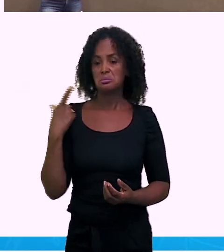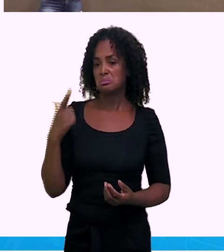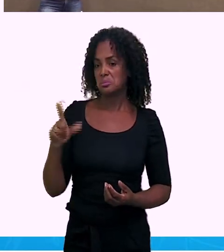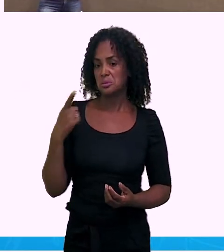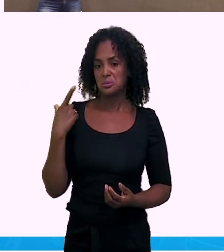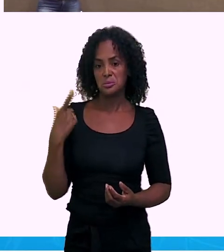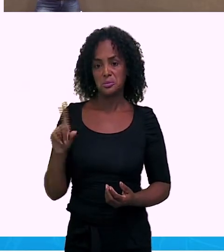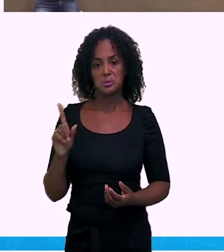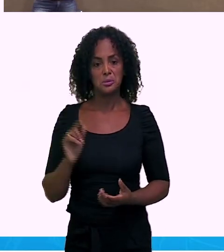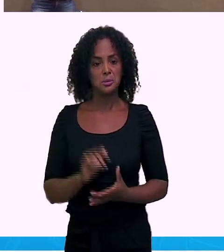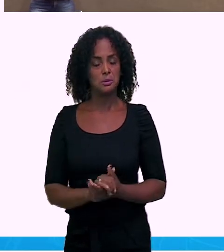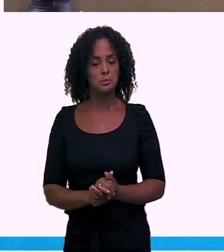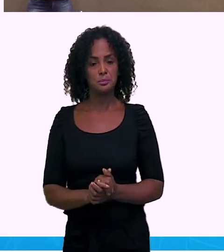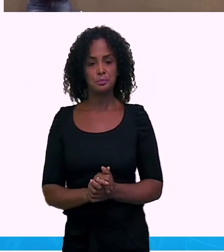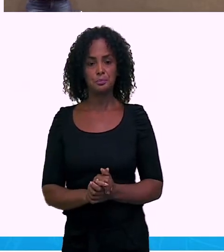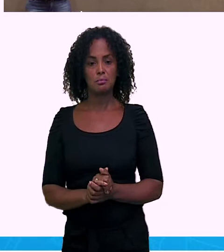exemplo,